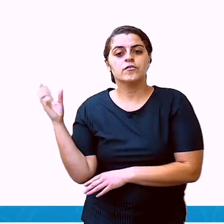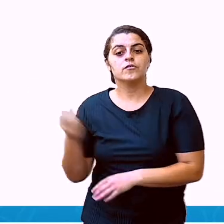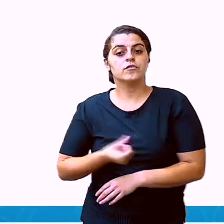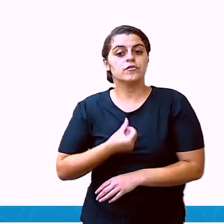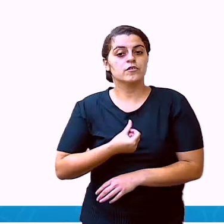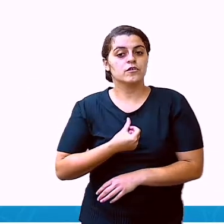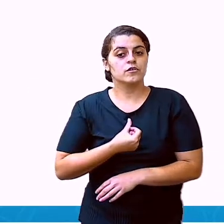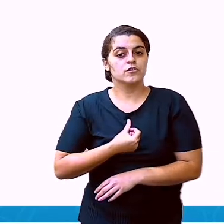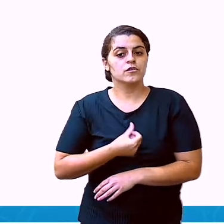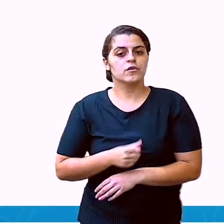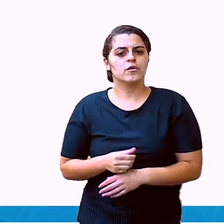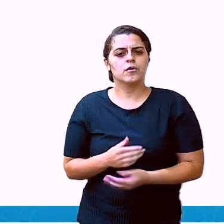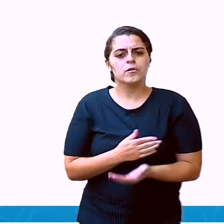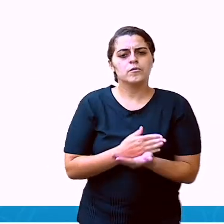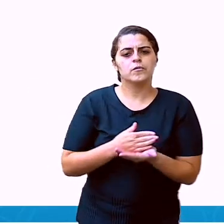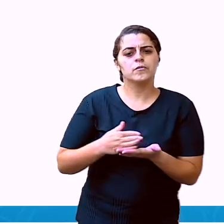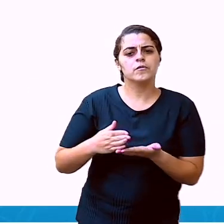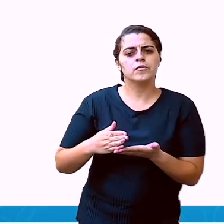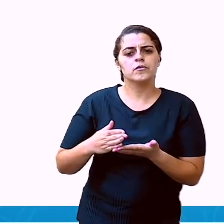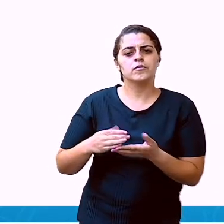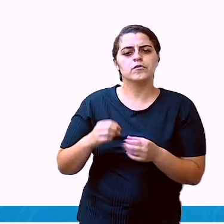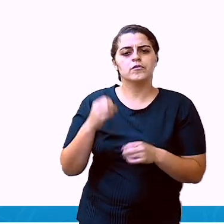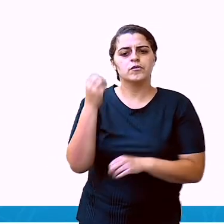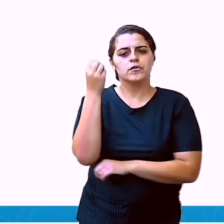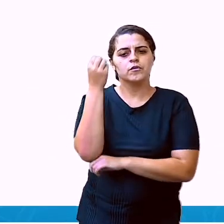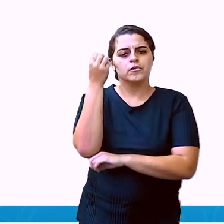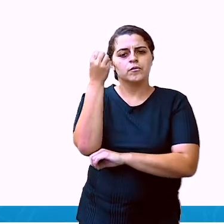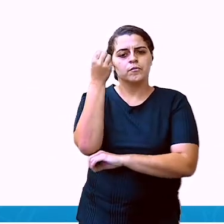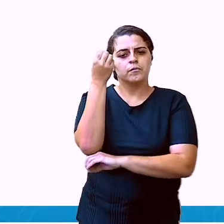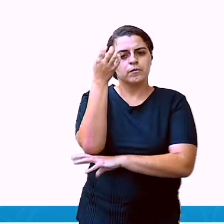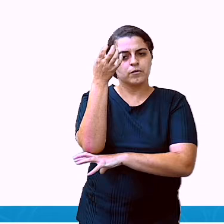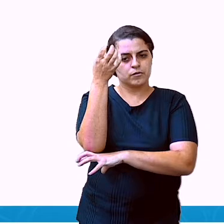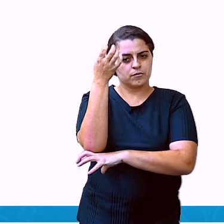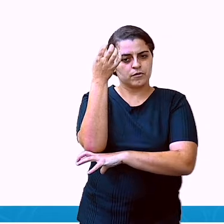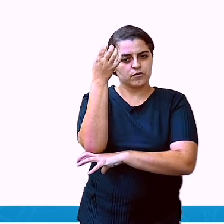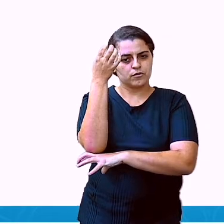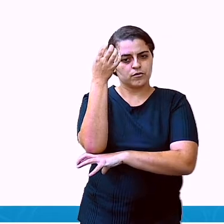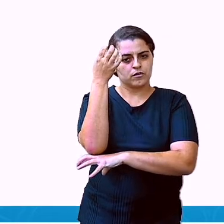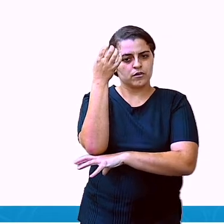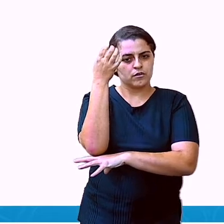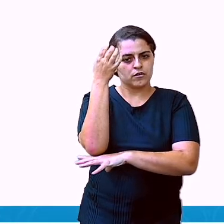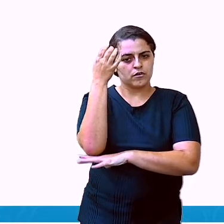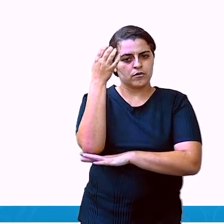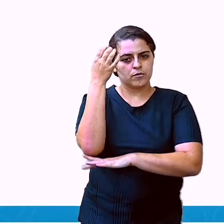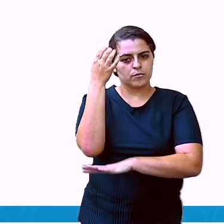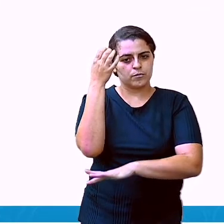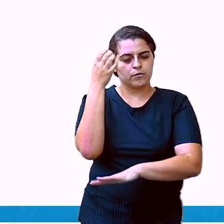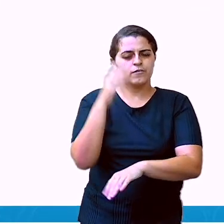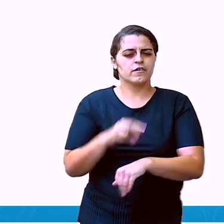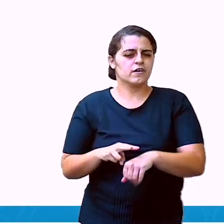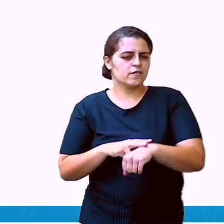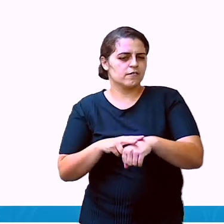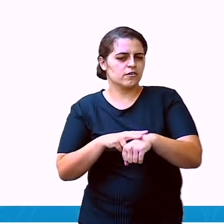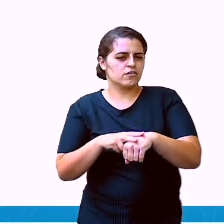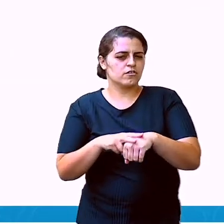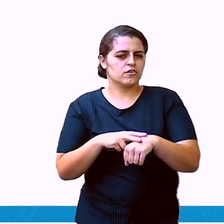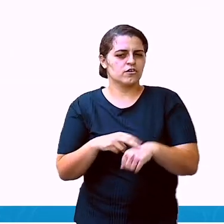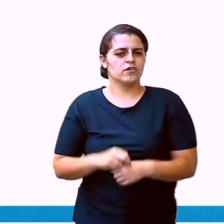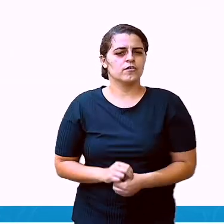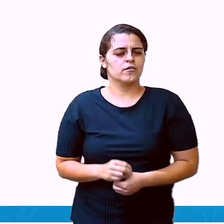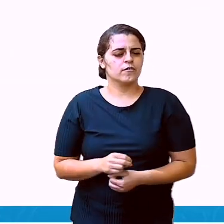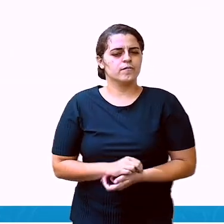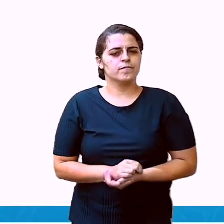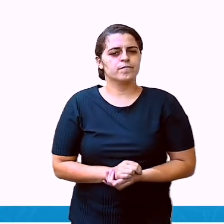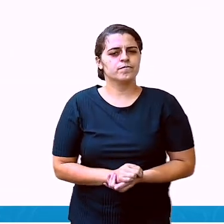sexto dia, começou a brotar mesmo e ficar bem verde.